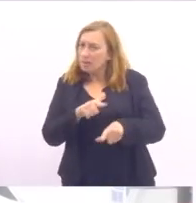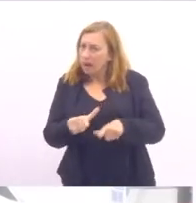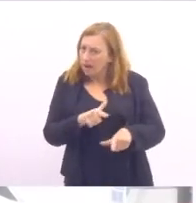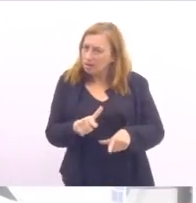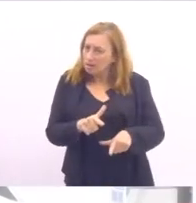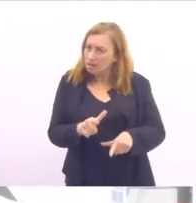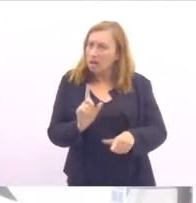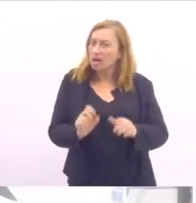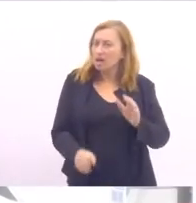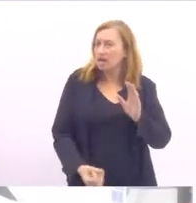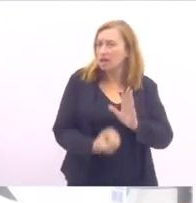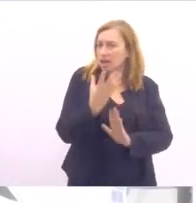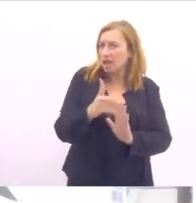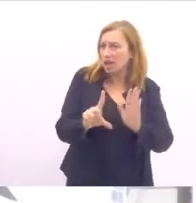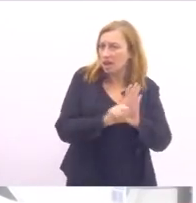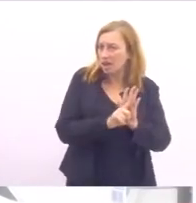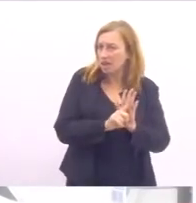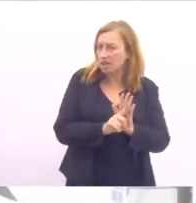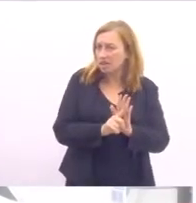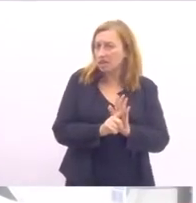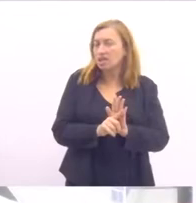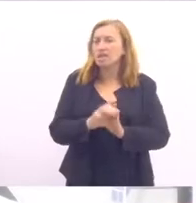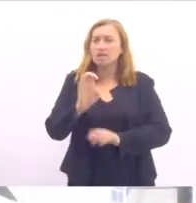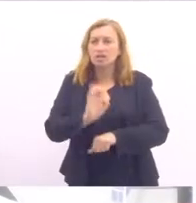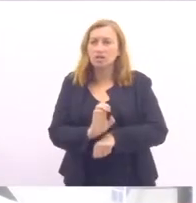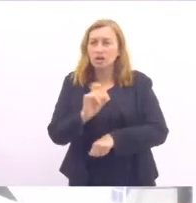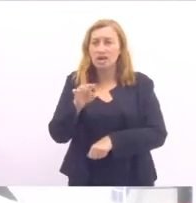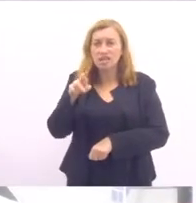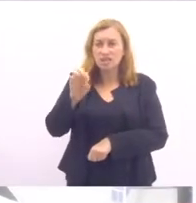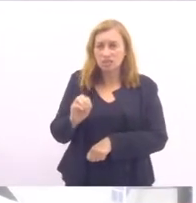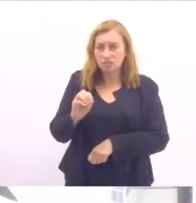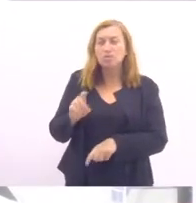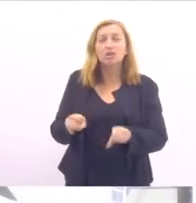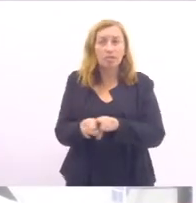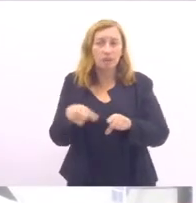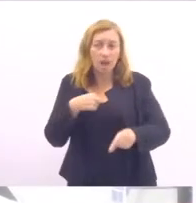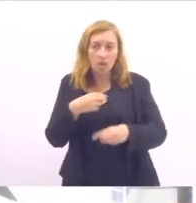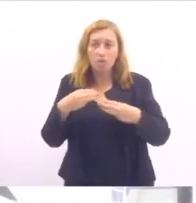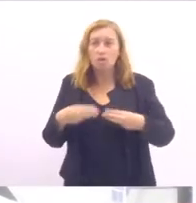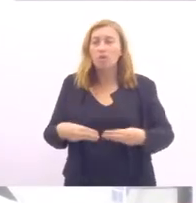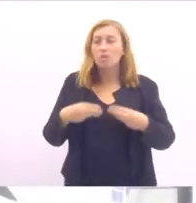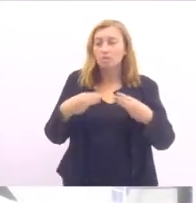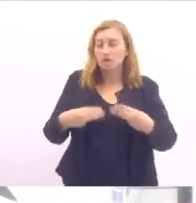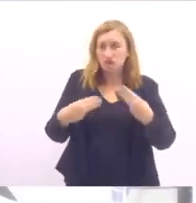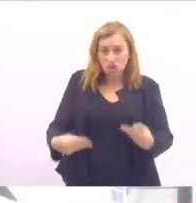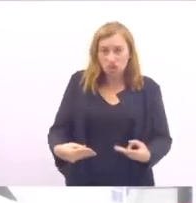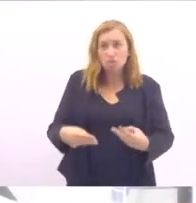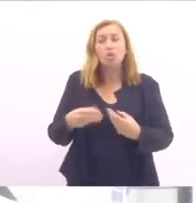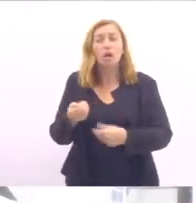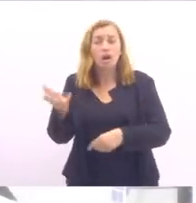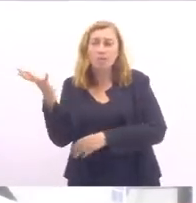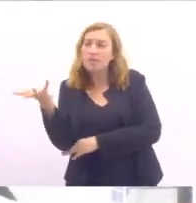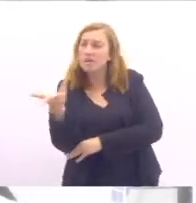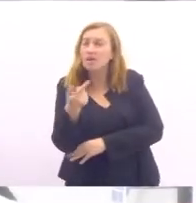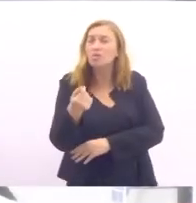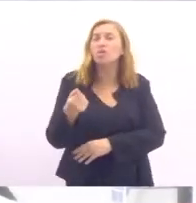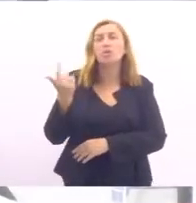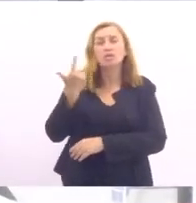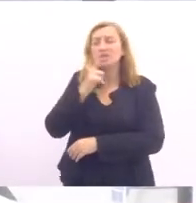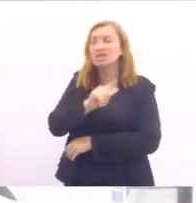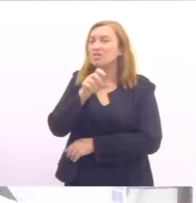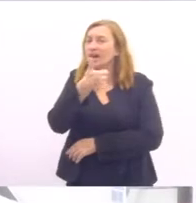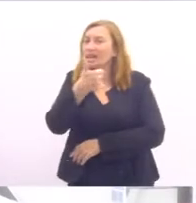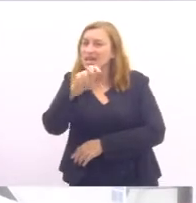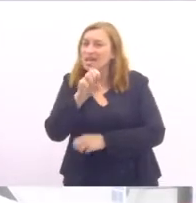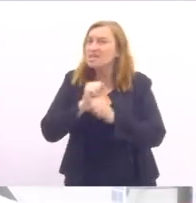lei estadual de resíduos sólidos, como quando eu fui ministro do Ambiente, a gente conseguiu, estava há 15 anos, para cá e